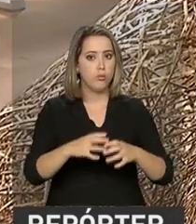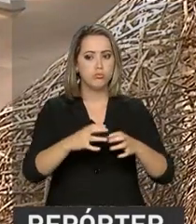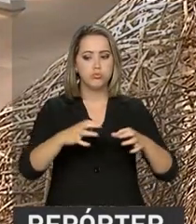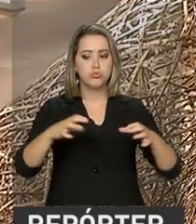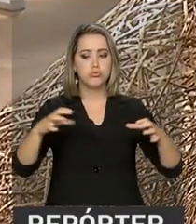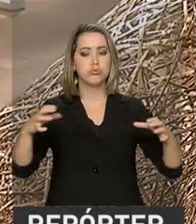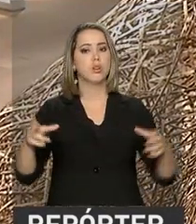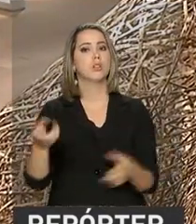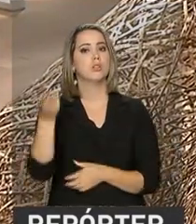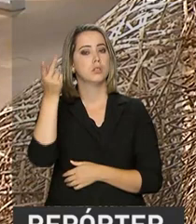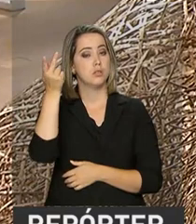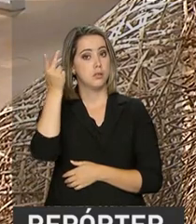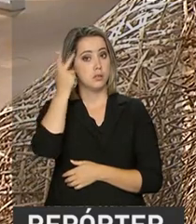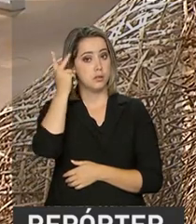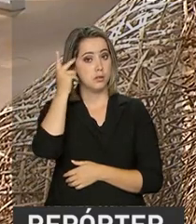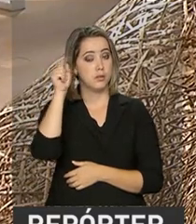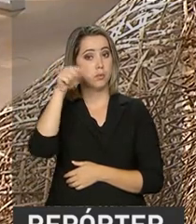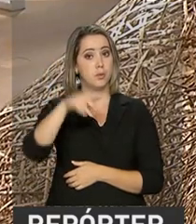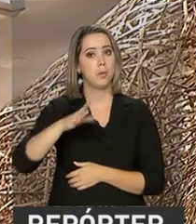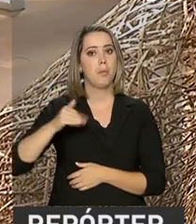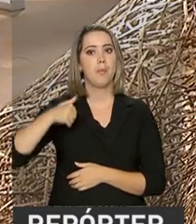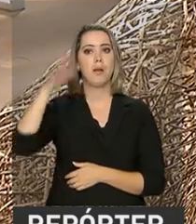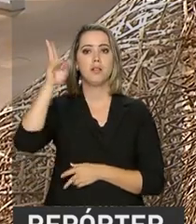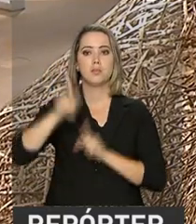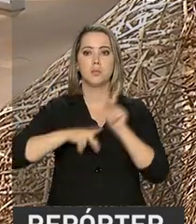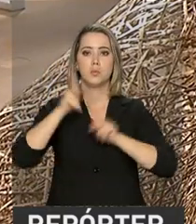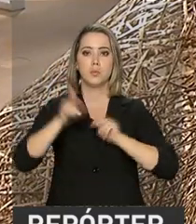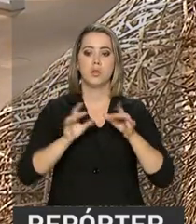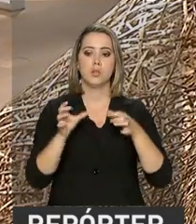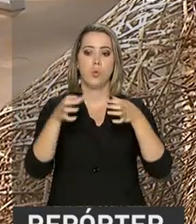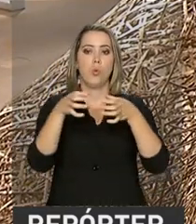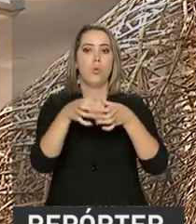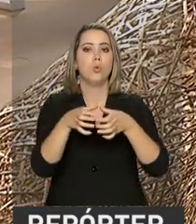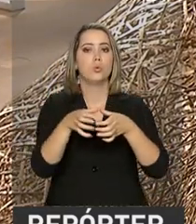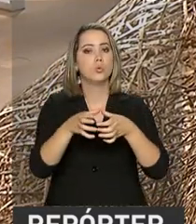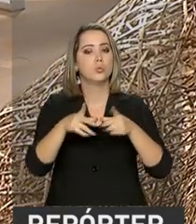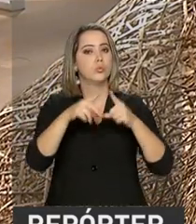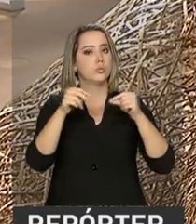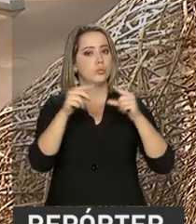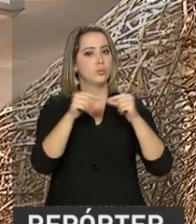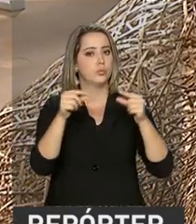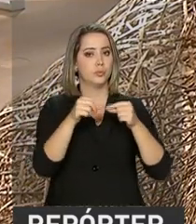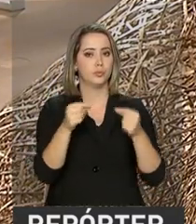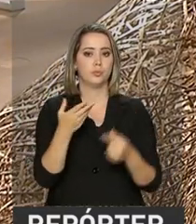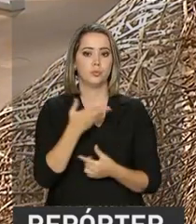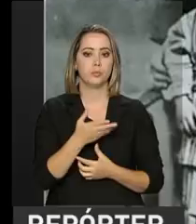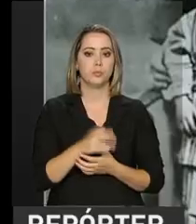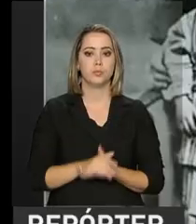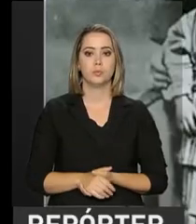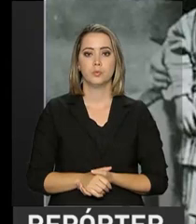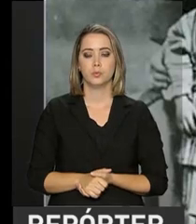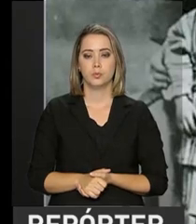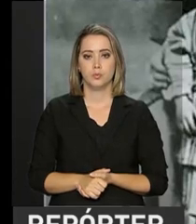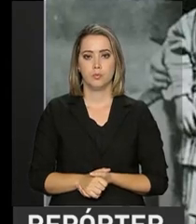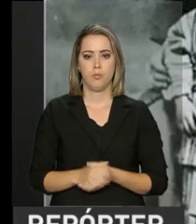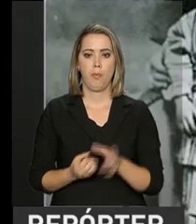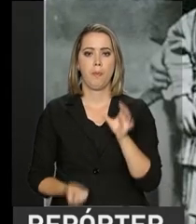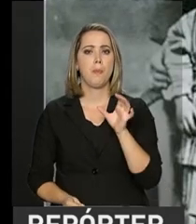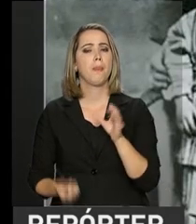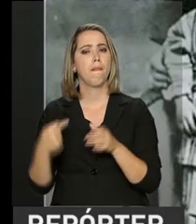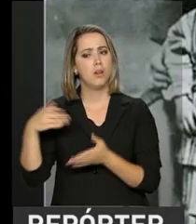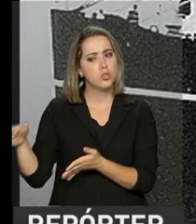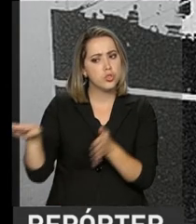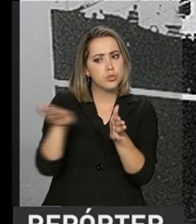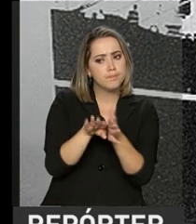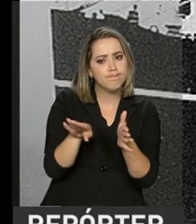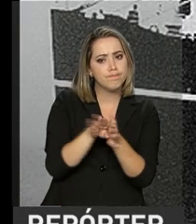Brasil país onde está a mais populosa comunidade japonesa fora da Terra do Sol Nascente frutos da imigração